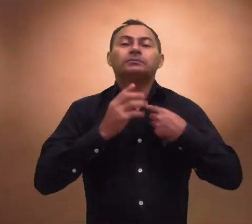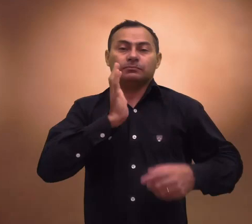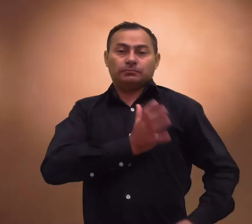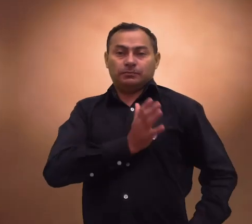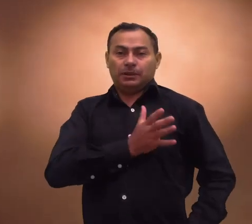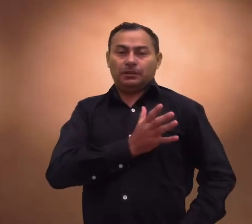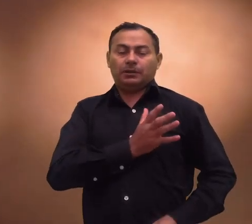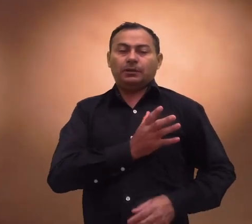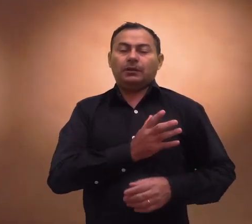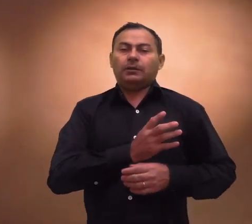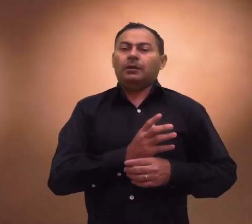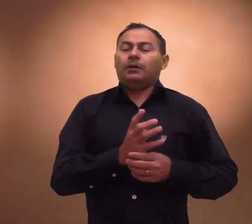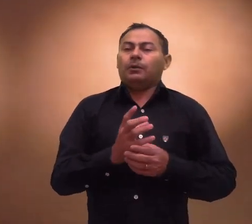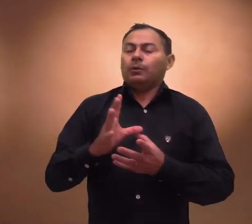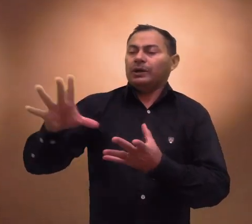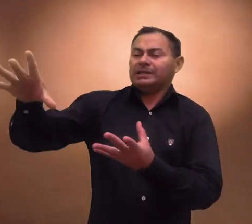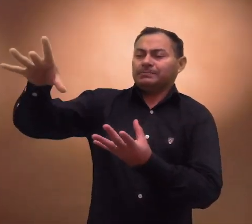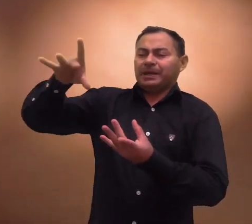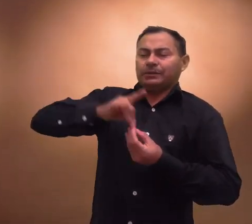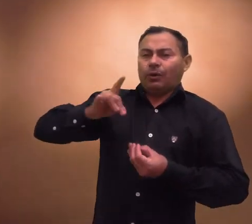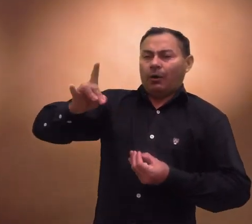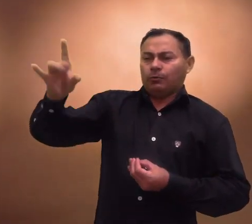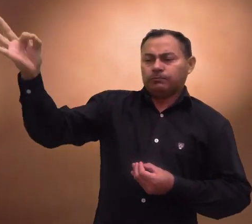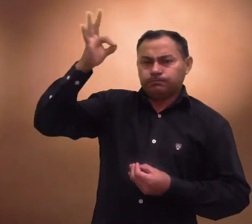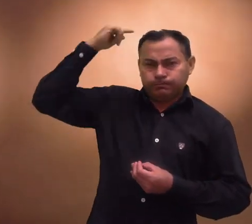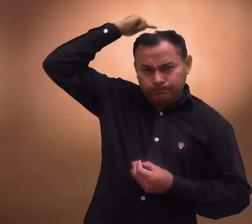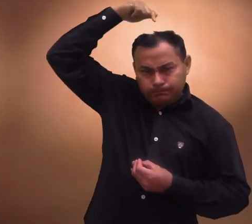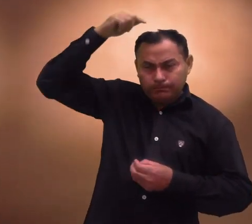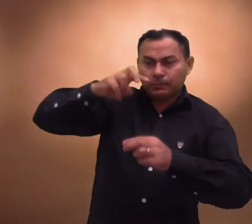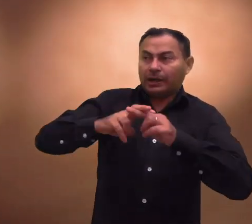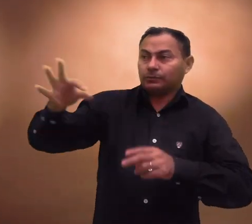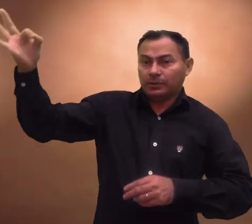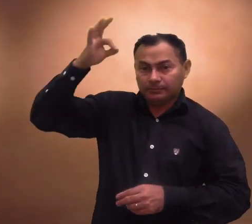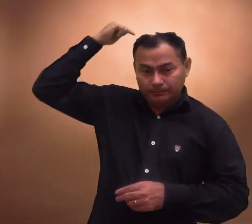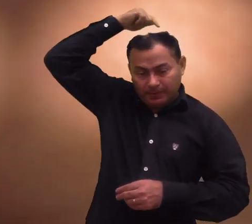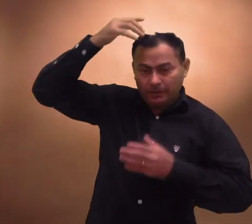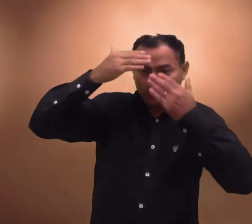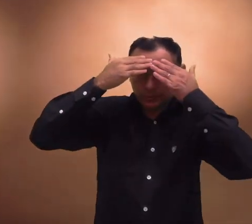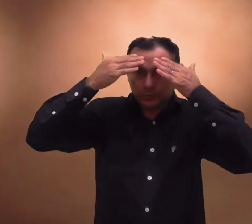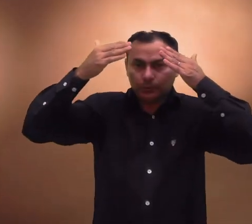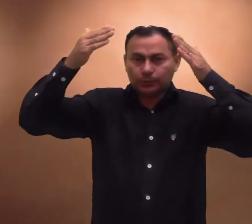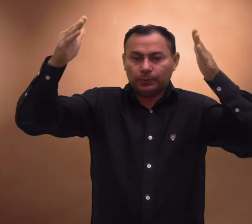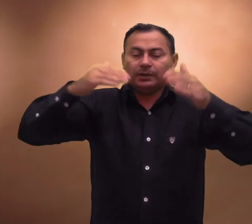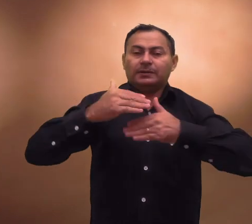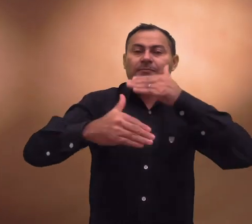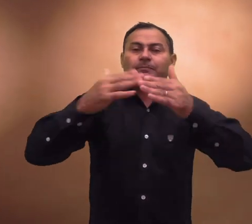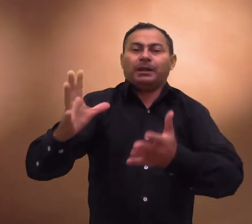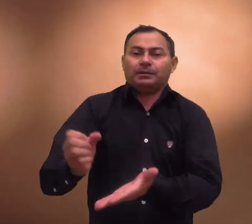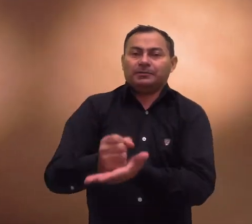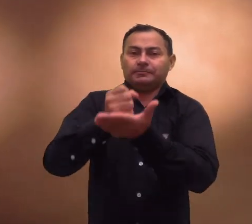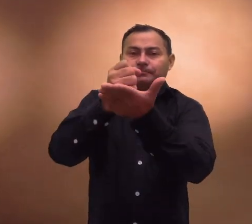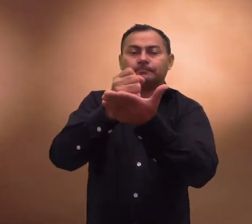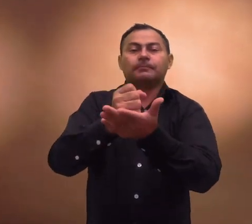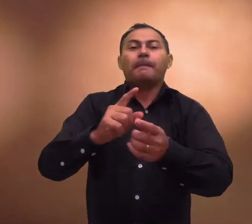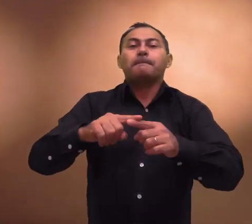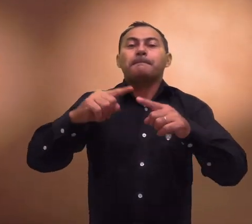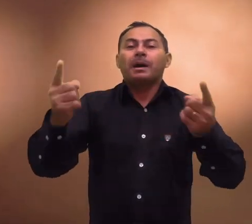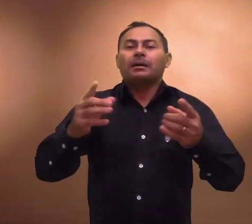a desejarem de coração o leite espiritual puro, para que por meio dele cresçam para a